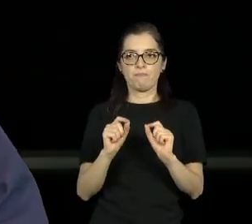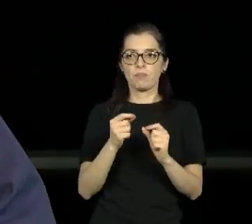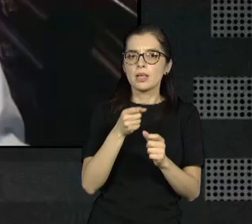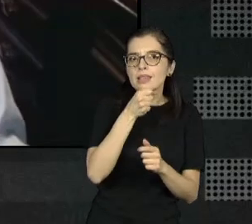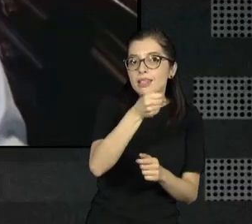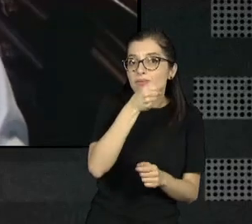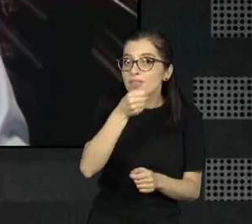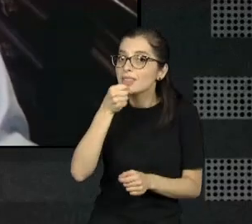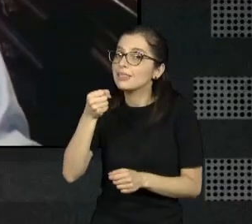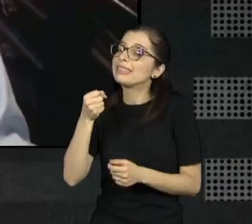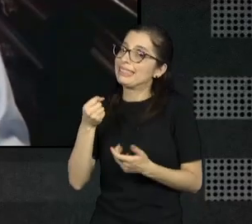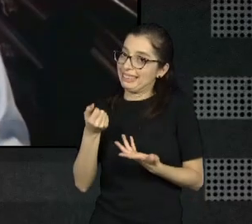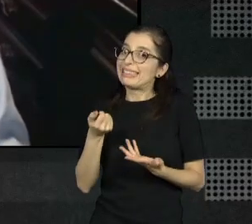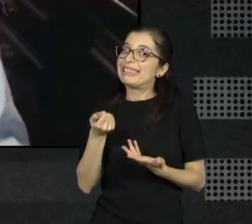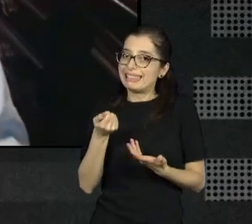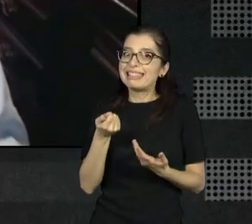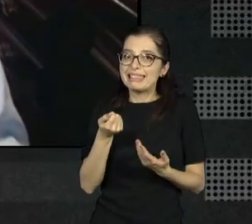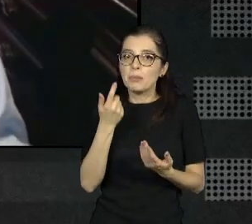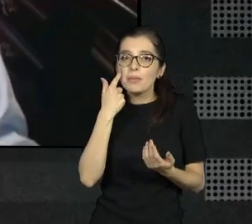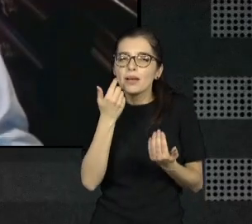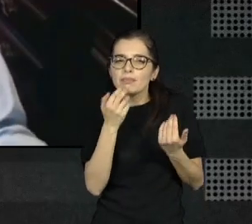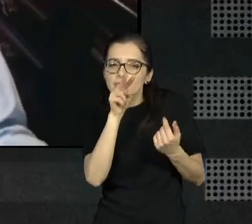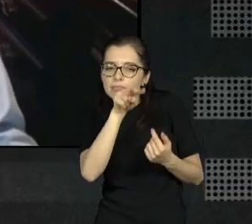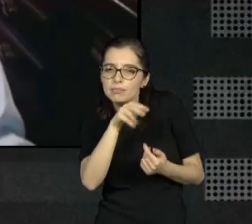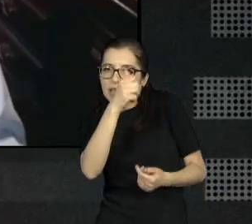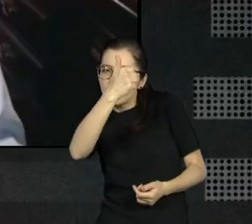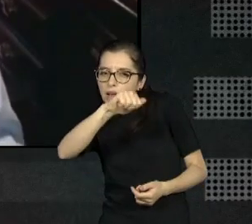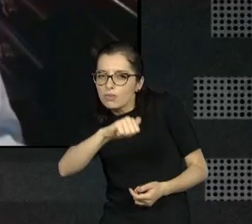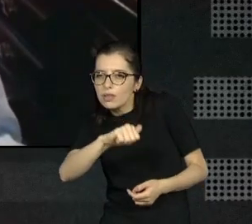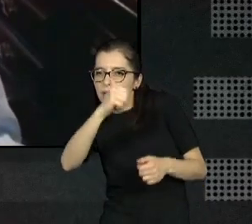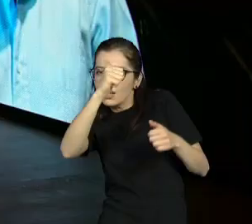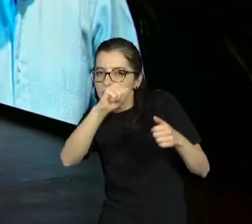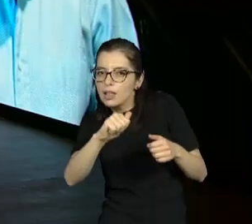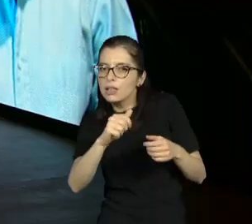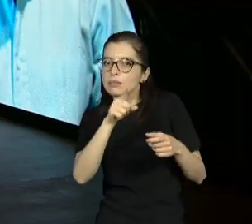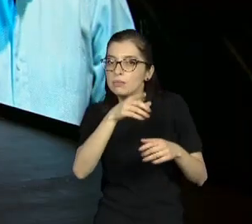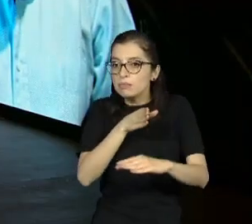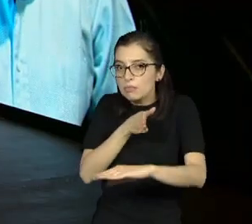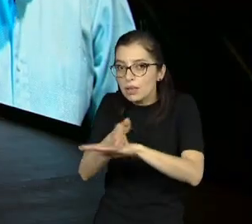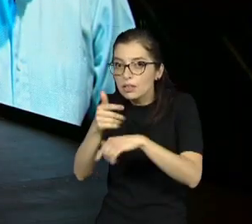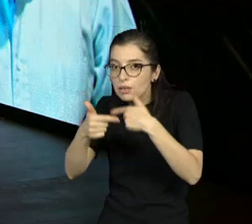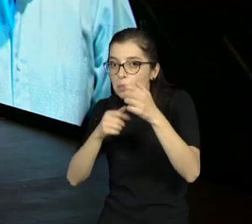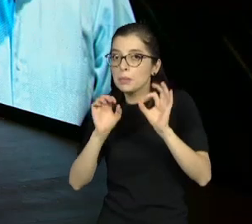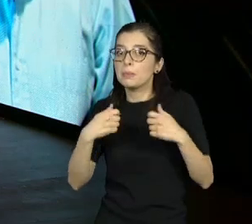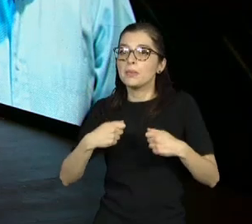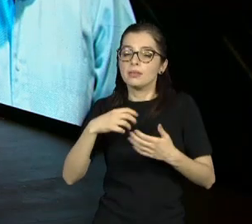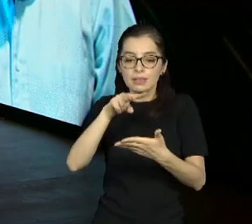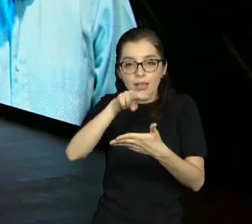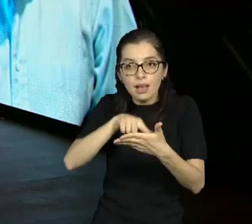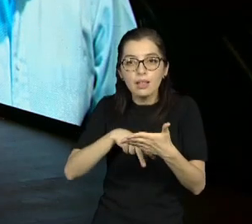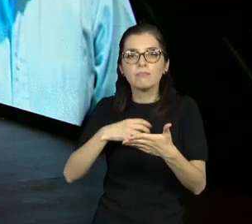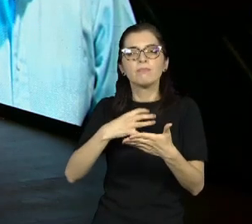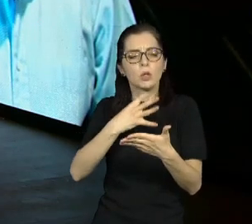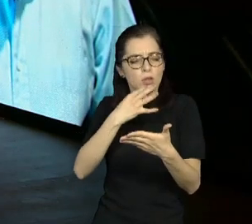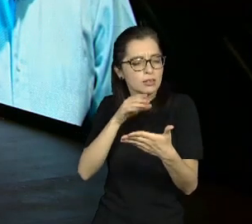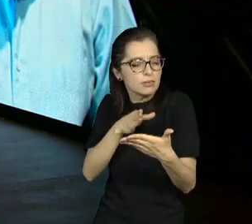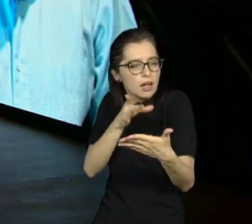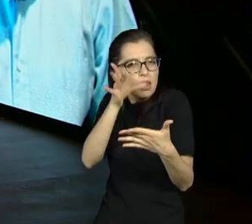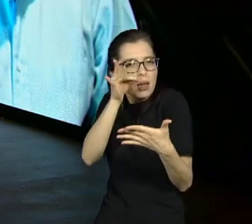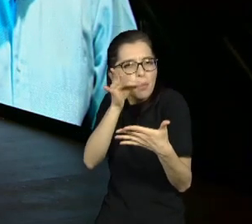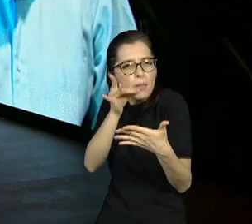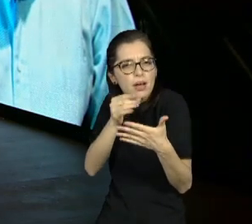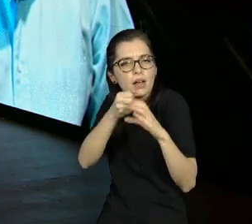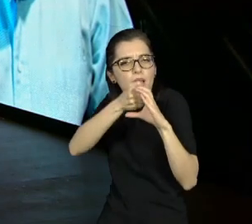invisíveis que nós fazemos com o pessoal que chega e quer fazer alguma coisa conosco. Sejam amigos da Turma da Mônica e é meio